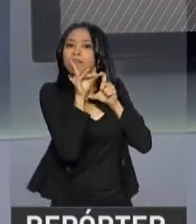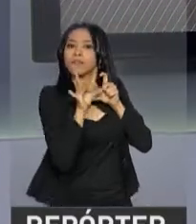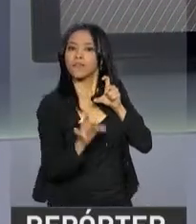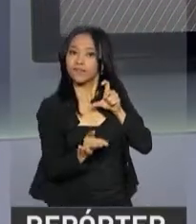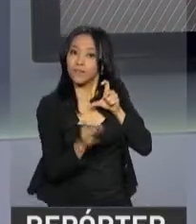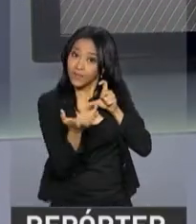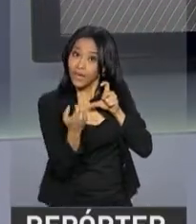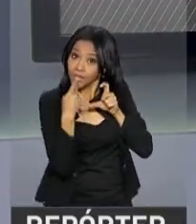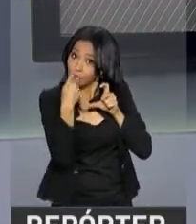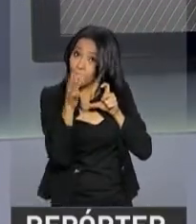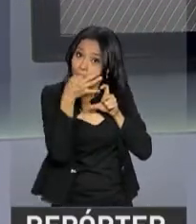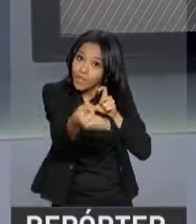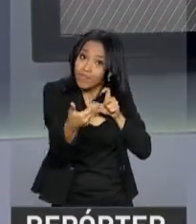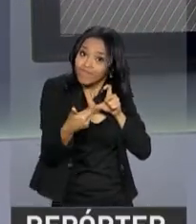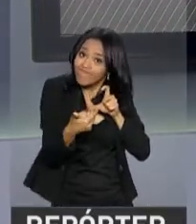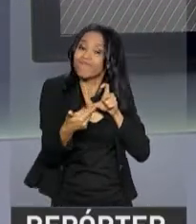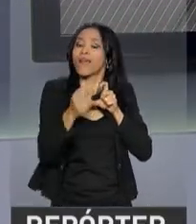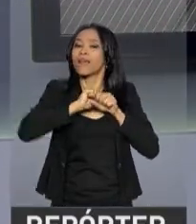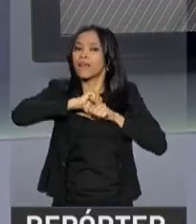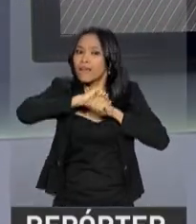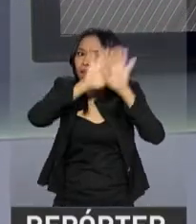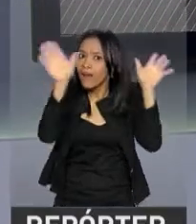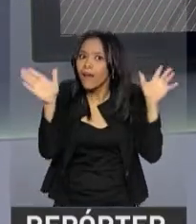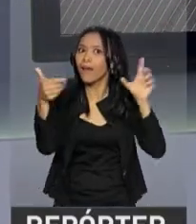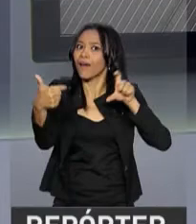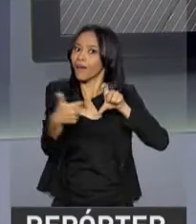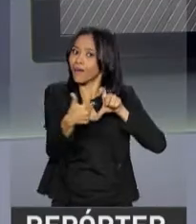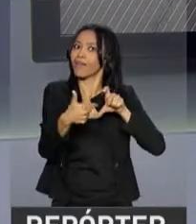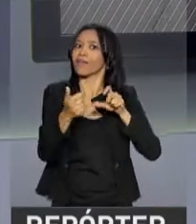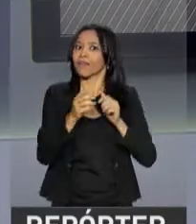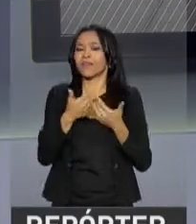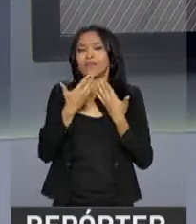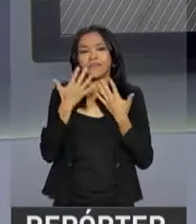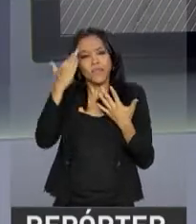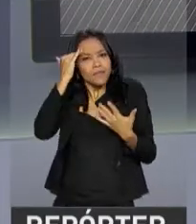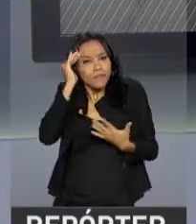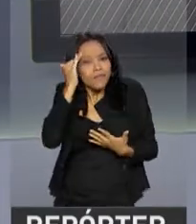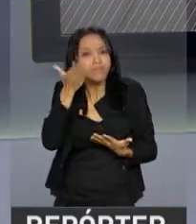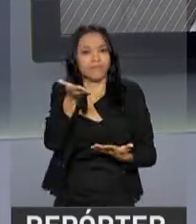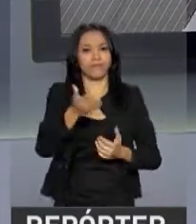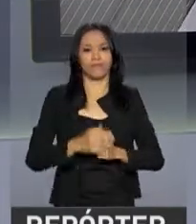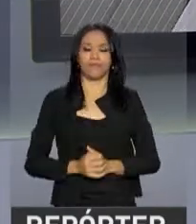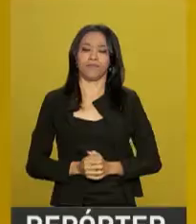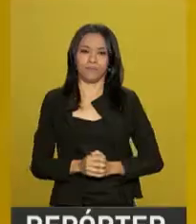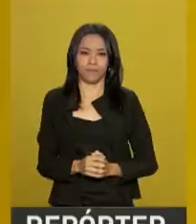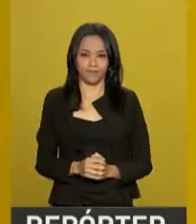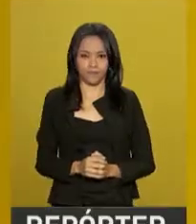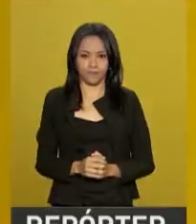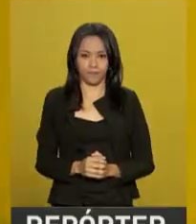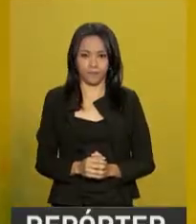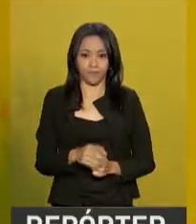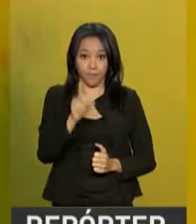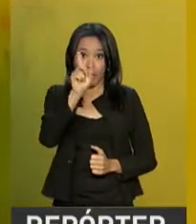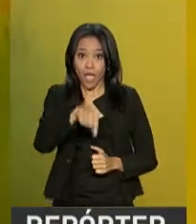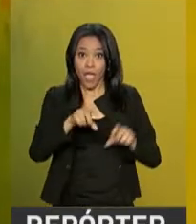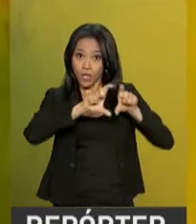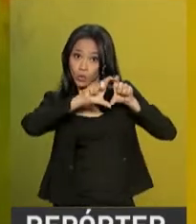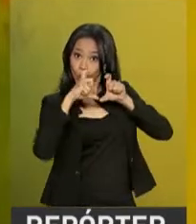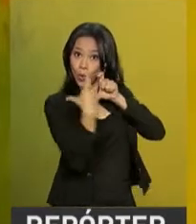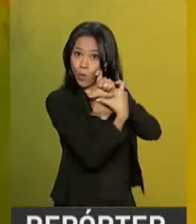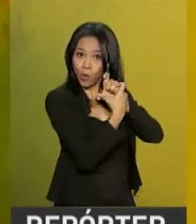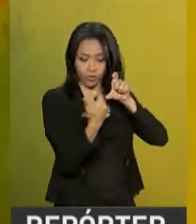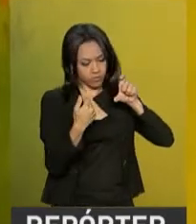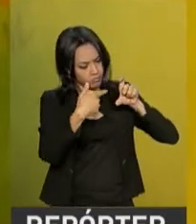opinião a idéia é deixar as informações mais claras com linguagem acessível e no rótulo das embalagens